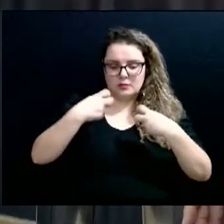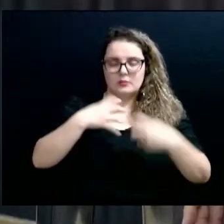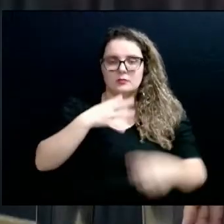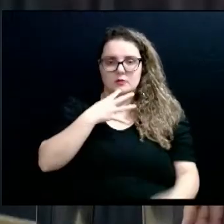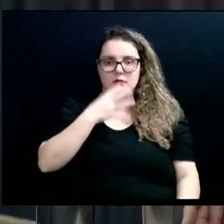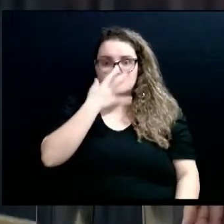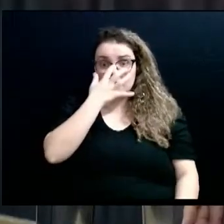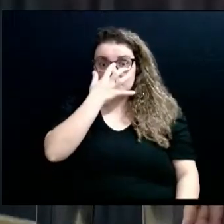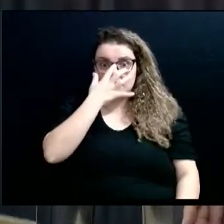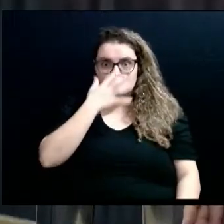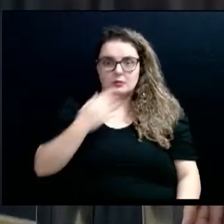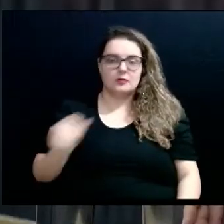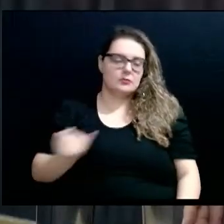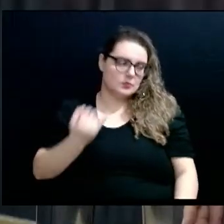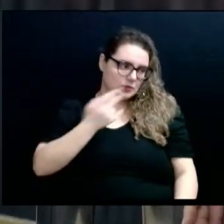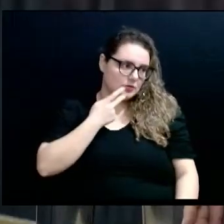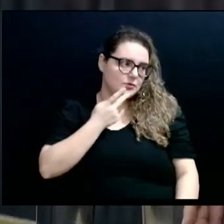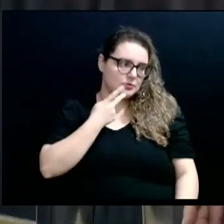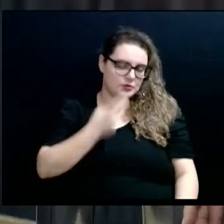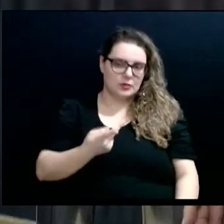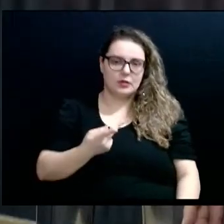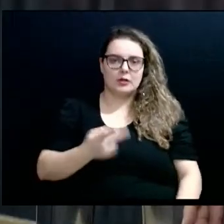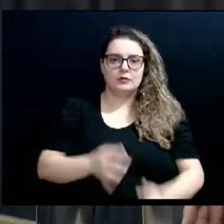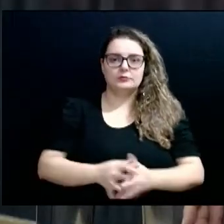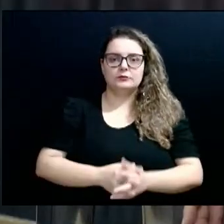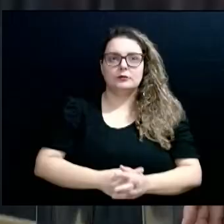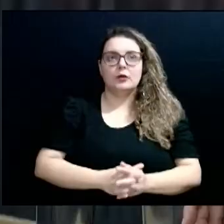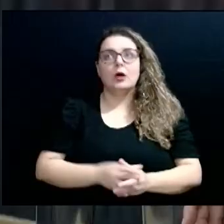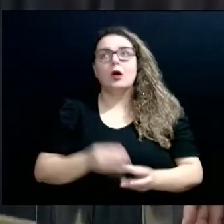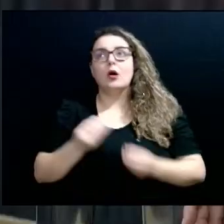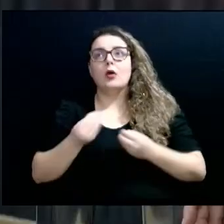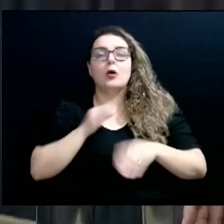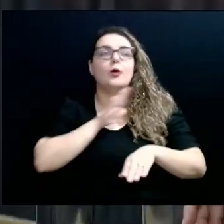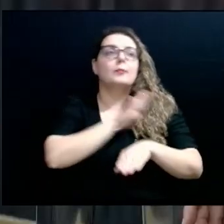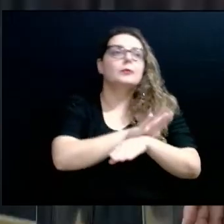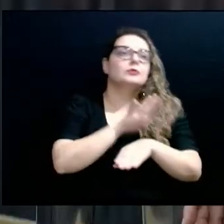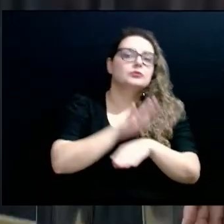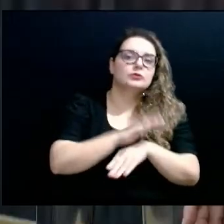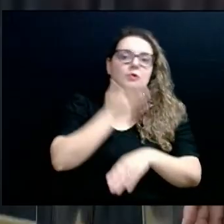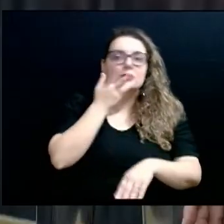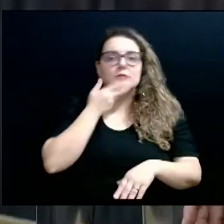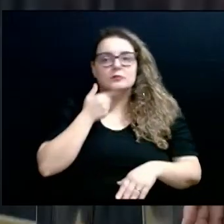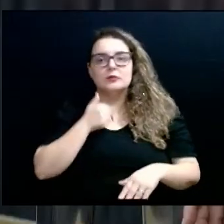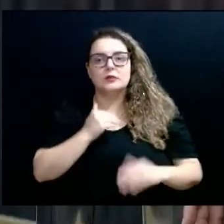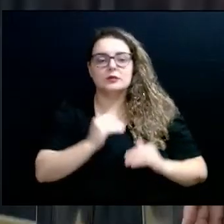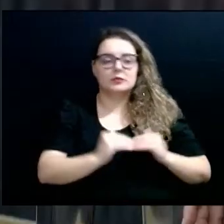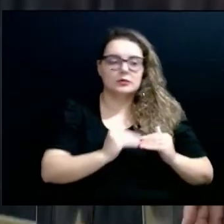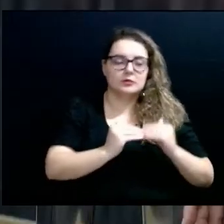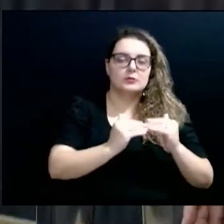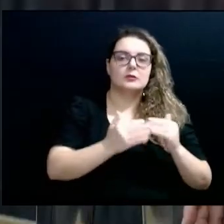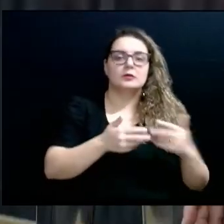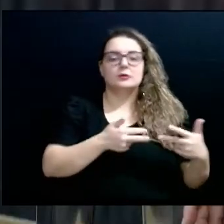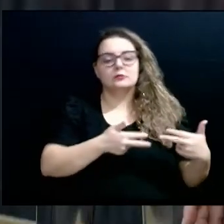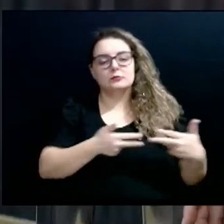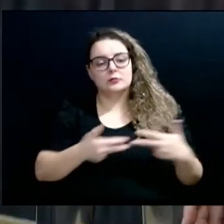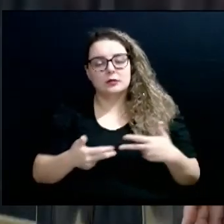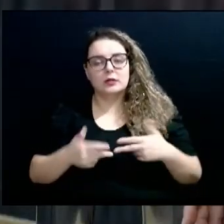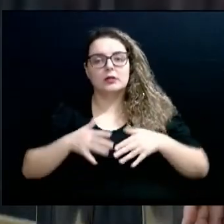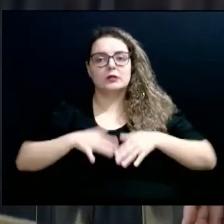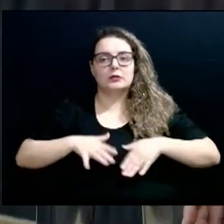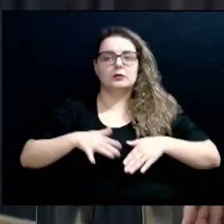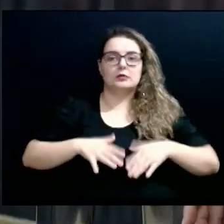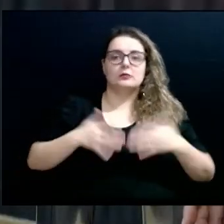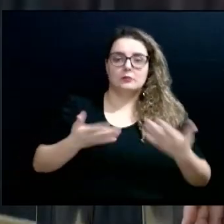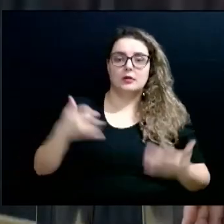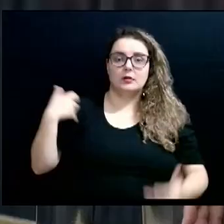gente fala muito de como ajudar a criança a se regular, como ajudar a criança a se acalmar. Sim. Porém, o adulto também